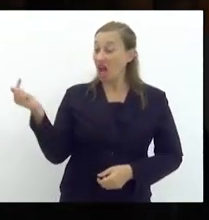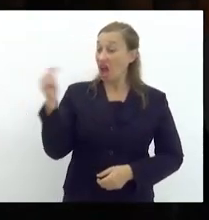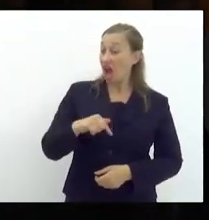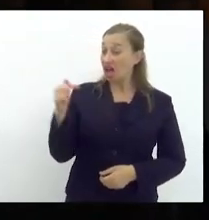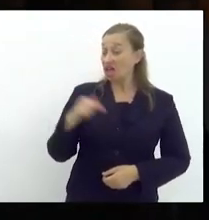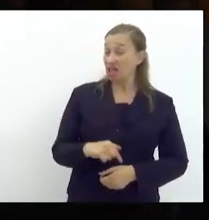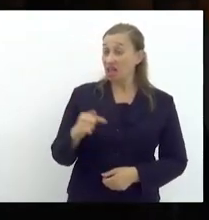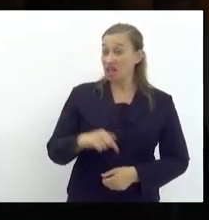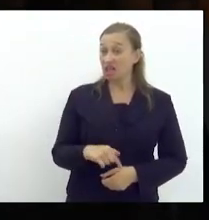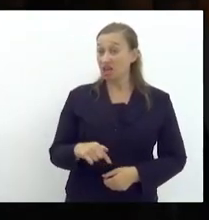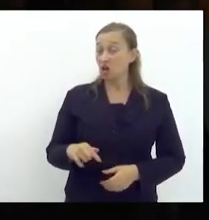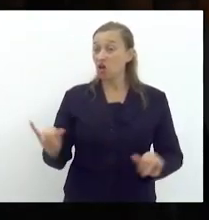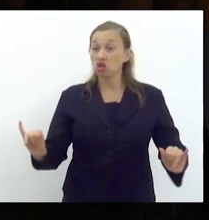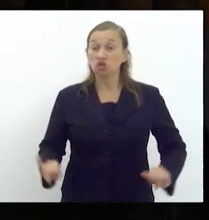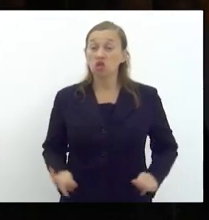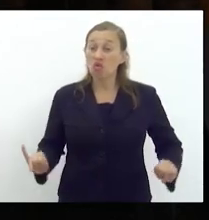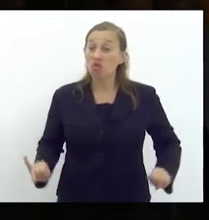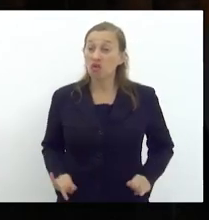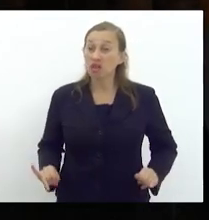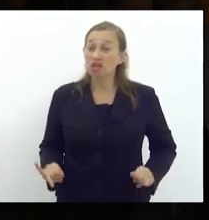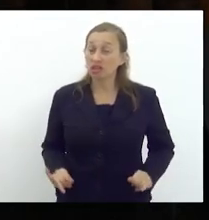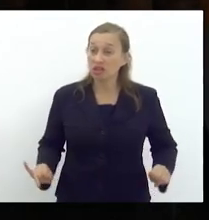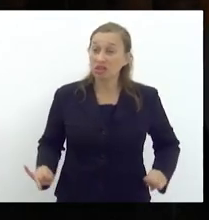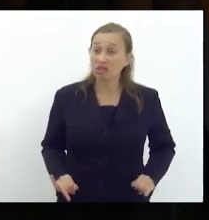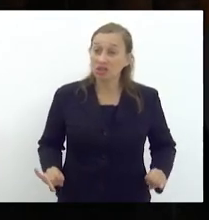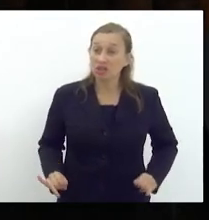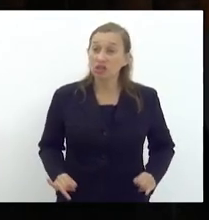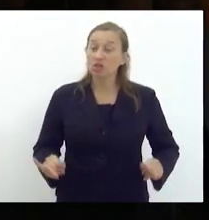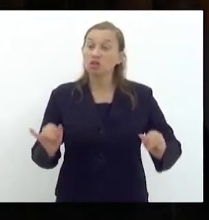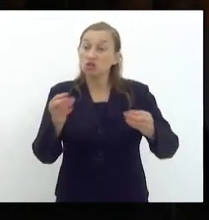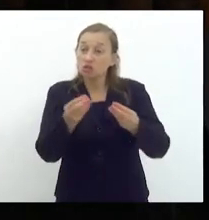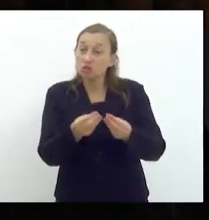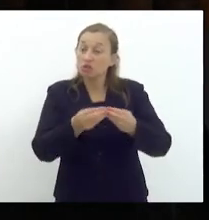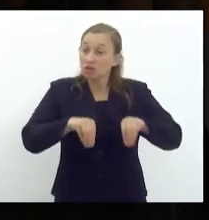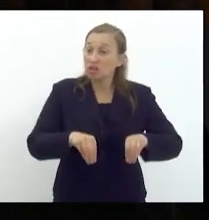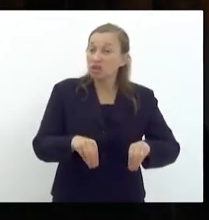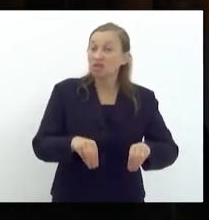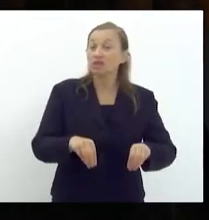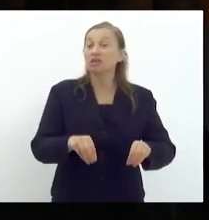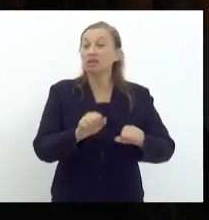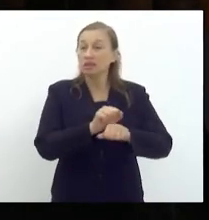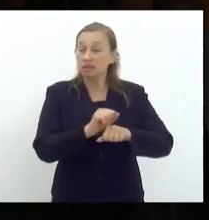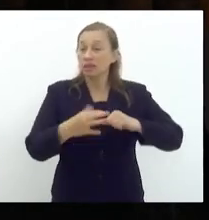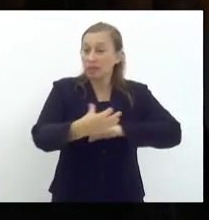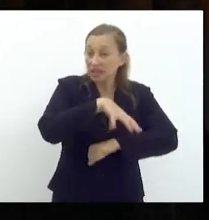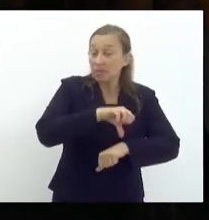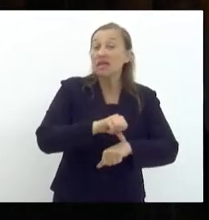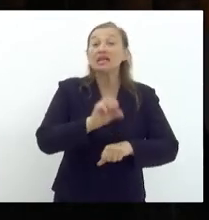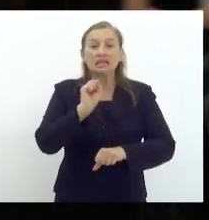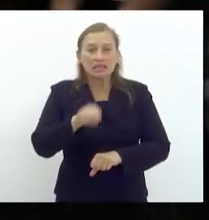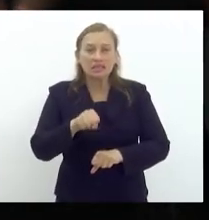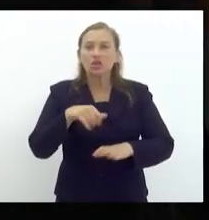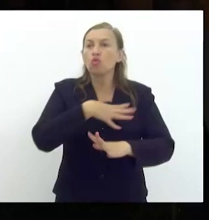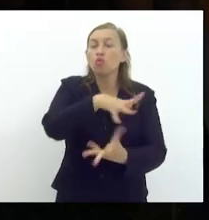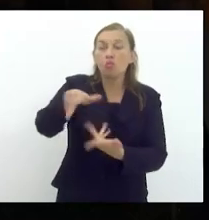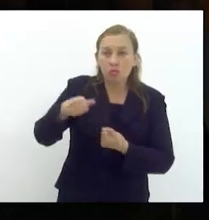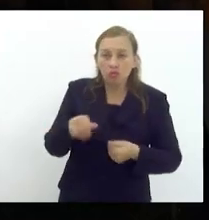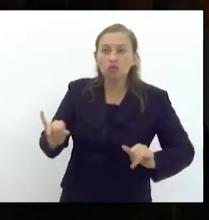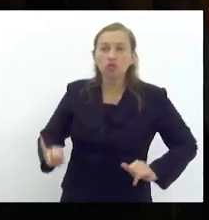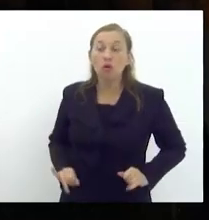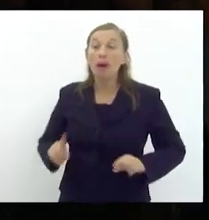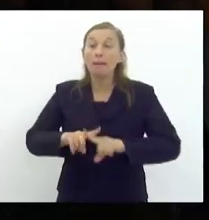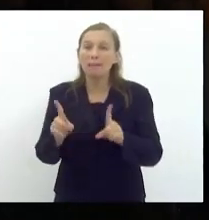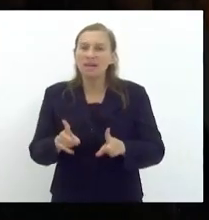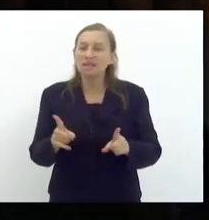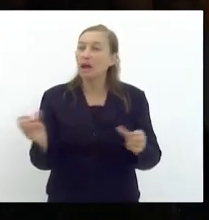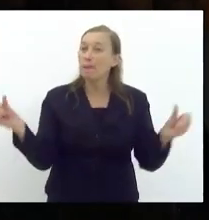ainda estamos sofrendo as consequências da pandemia Sim estamos o mundo está sofrendo mas seria teria sido